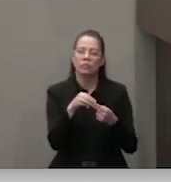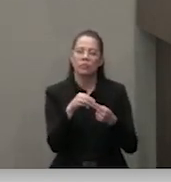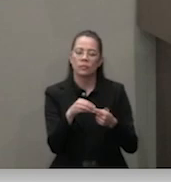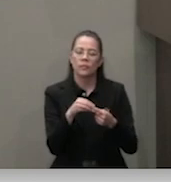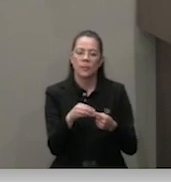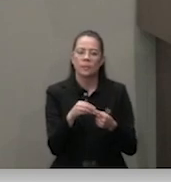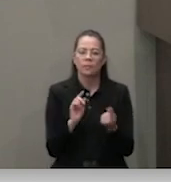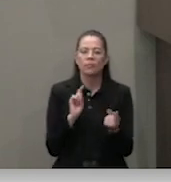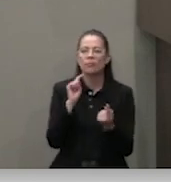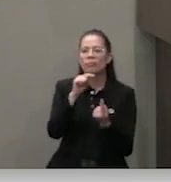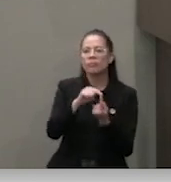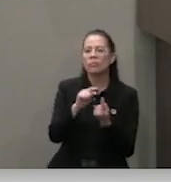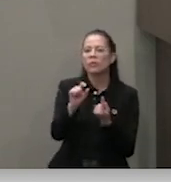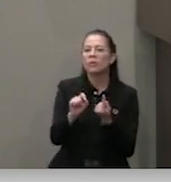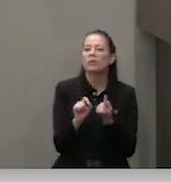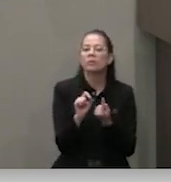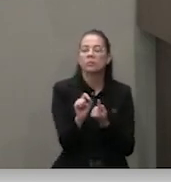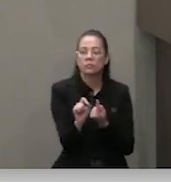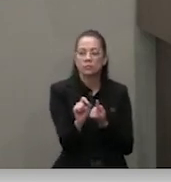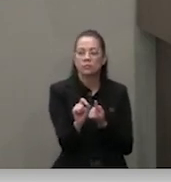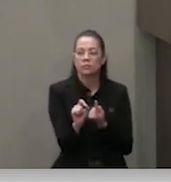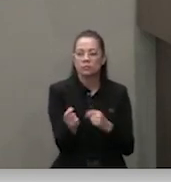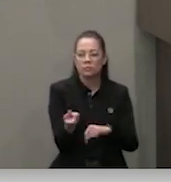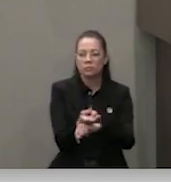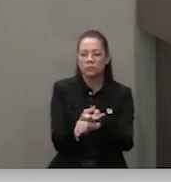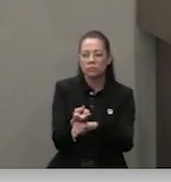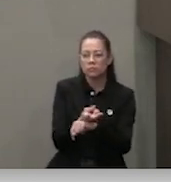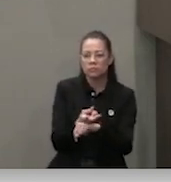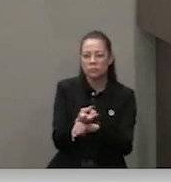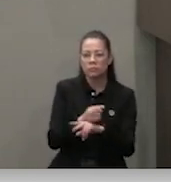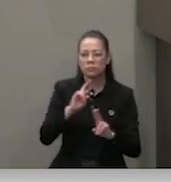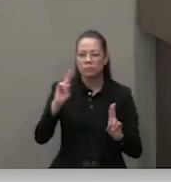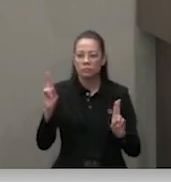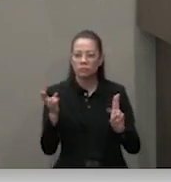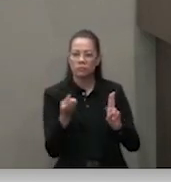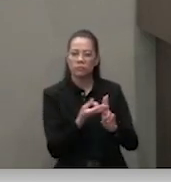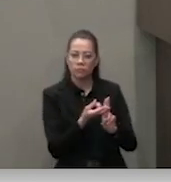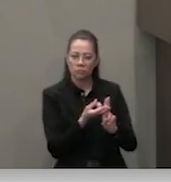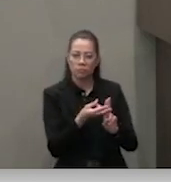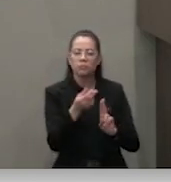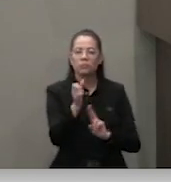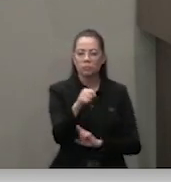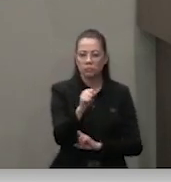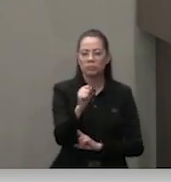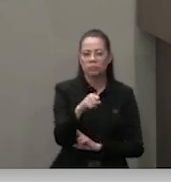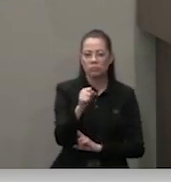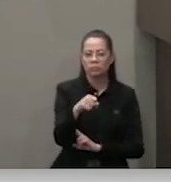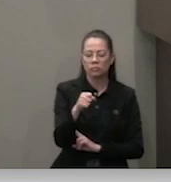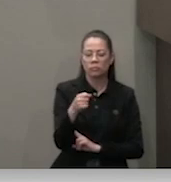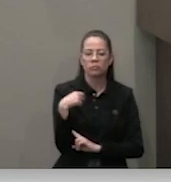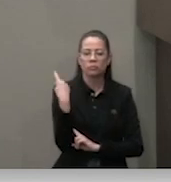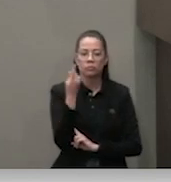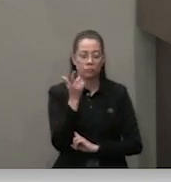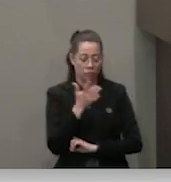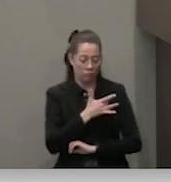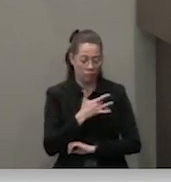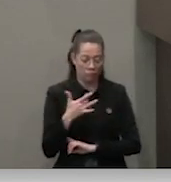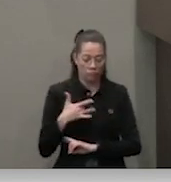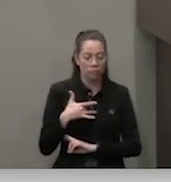com objetivo principal de buscar recursos recursos para nossa saúde